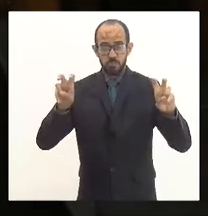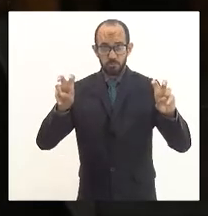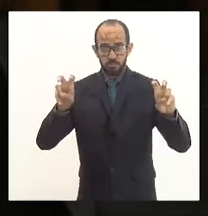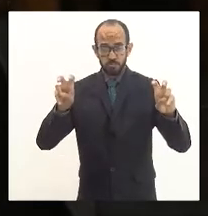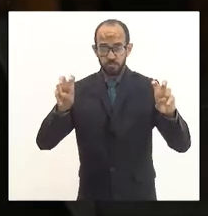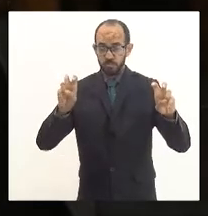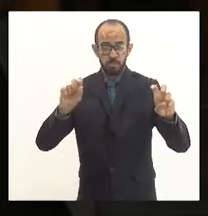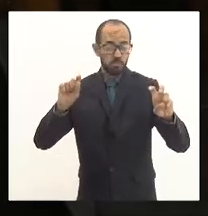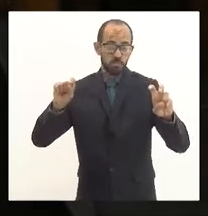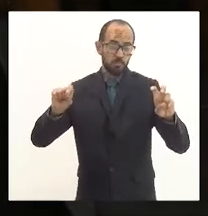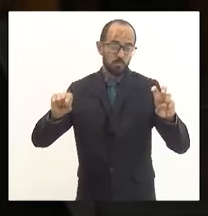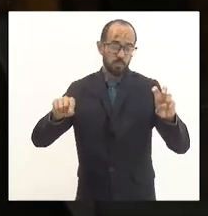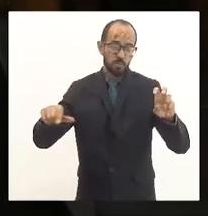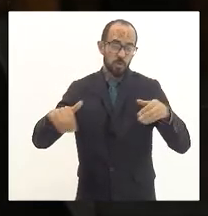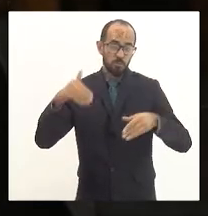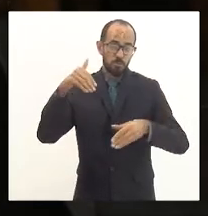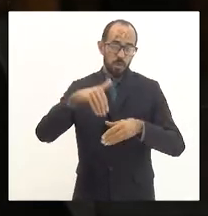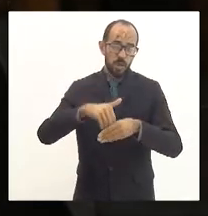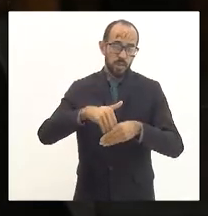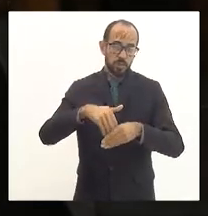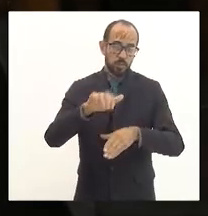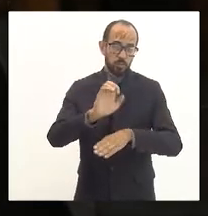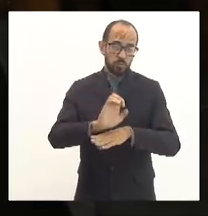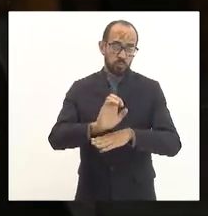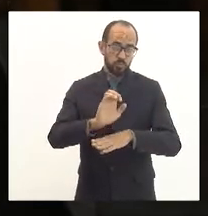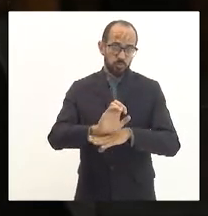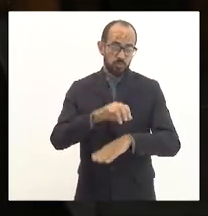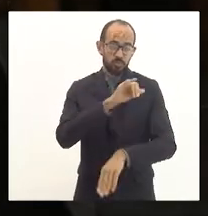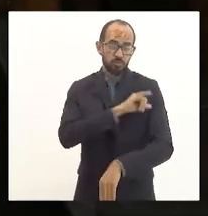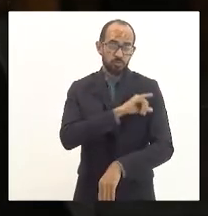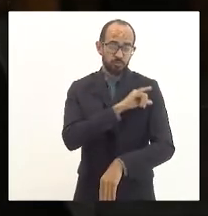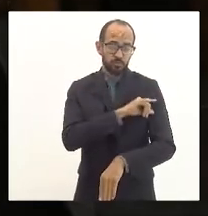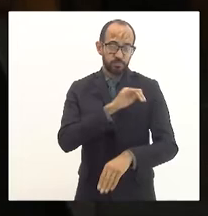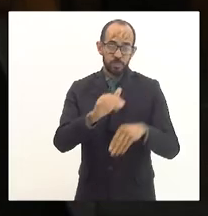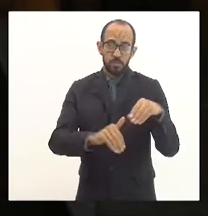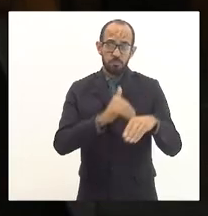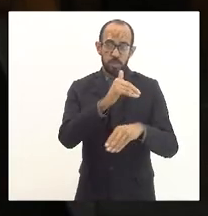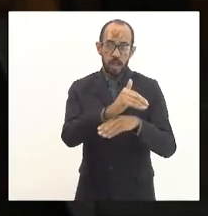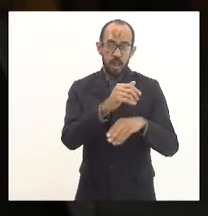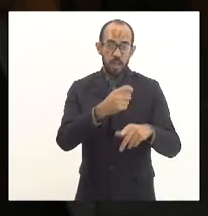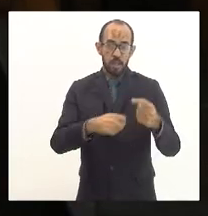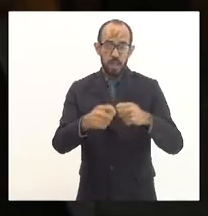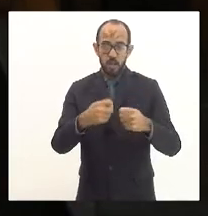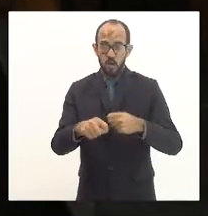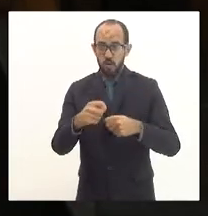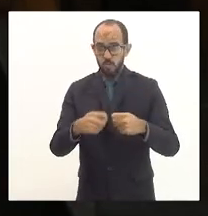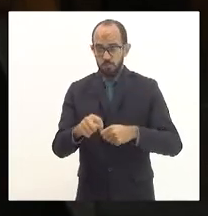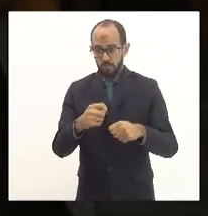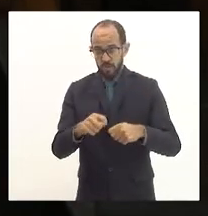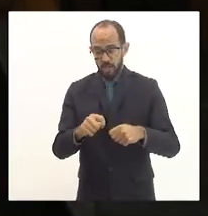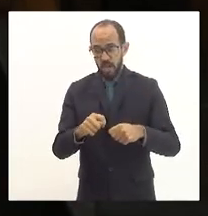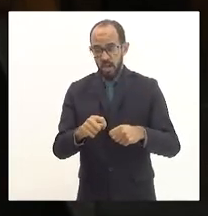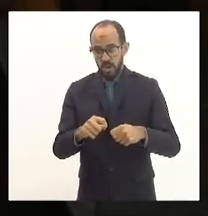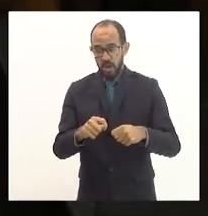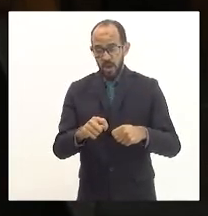querendo ou não além da economia que perpassa todos os temas